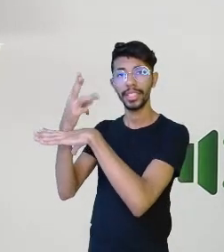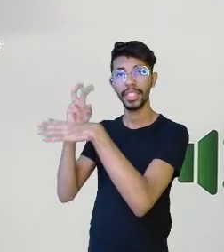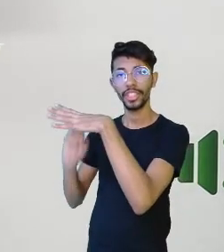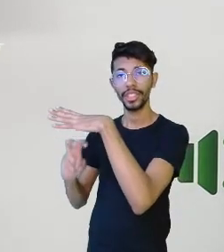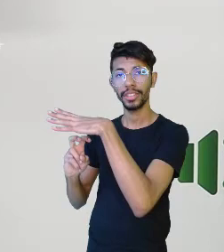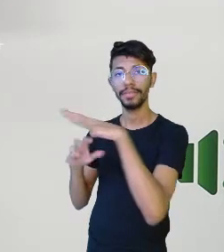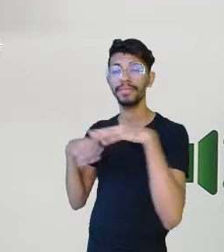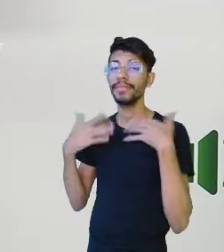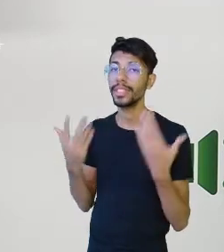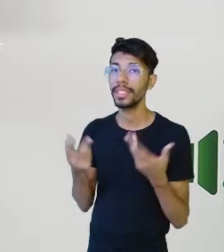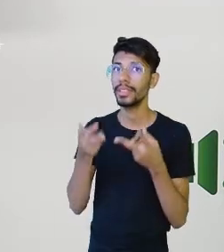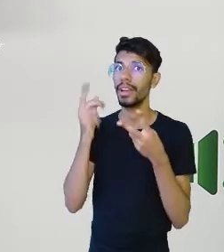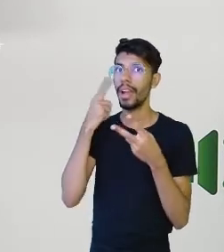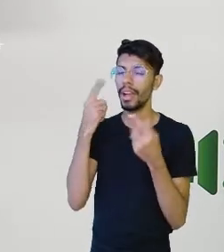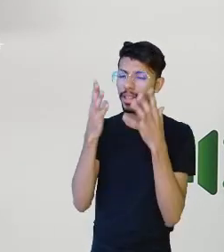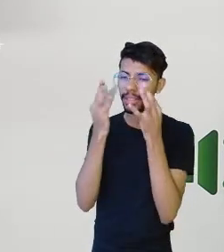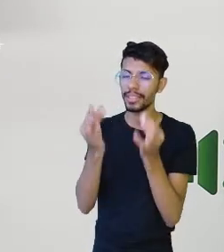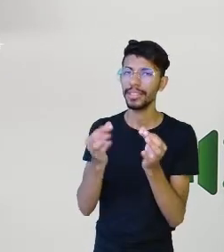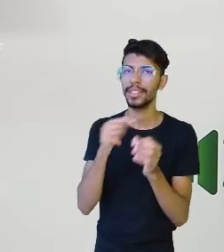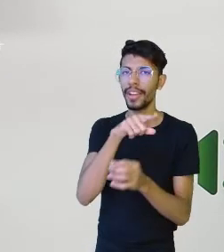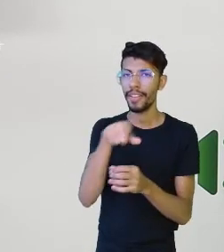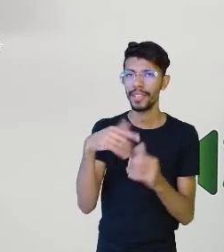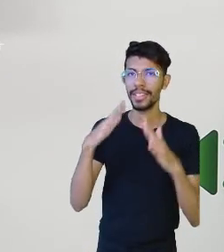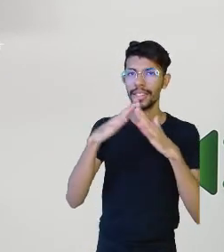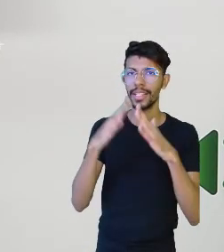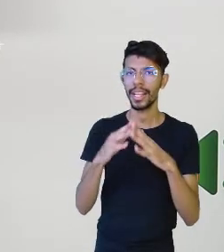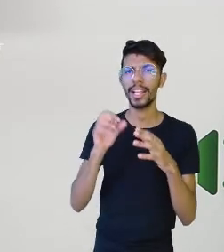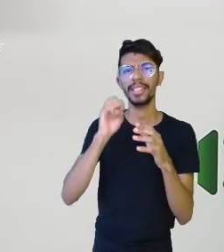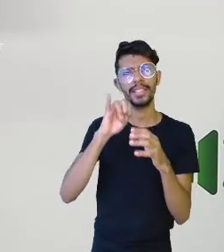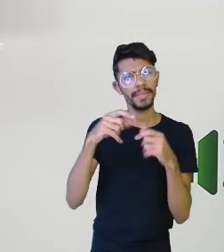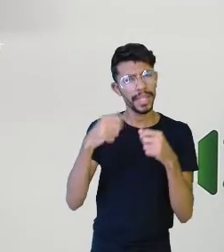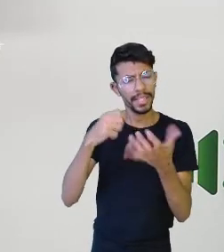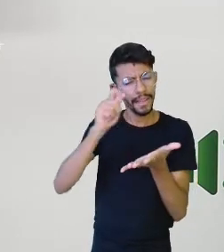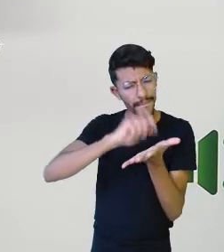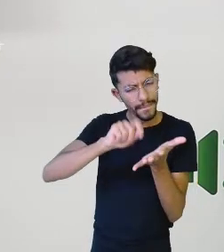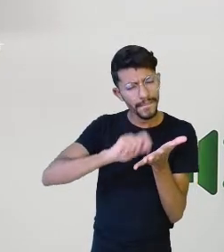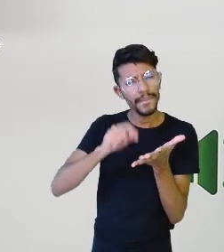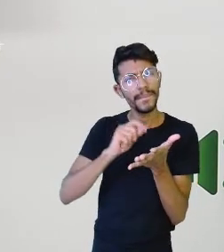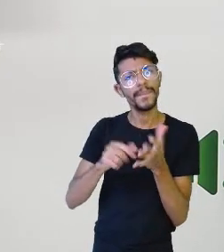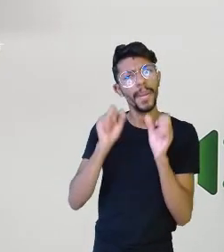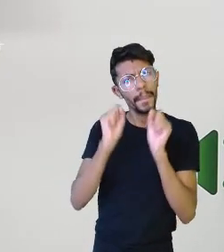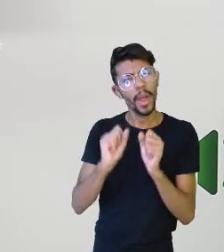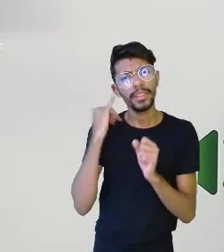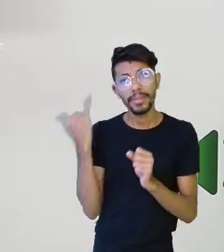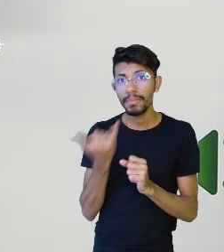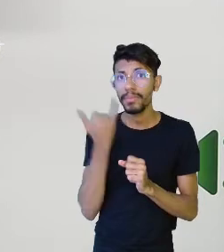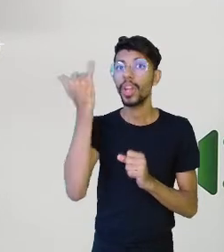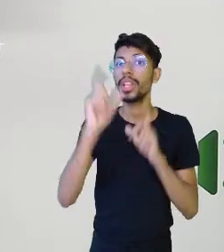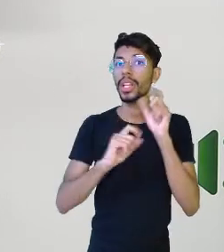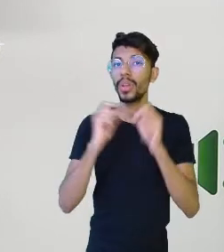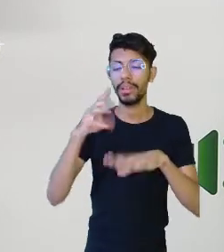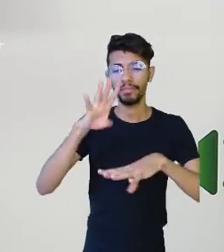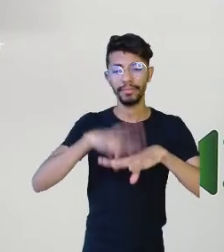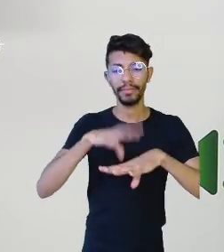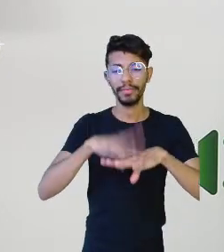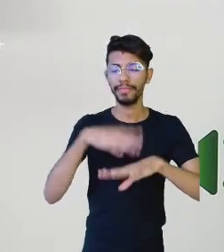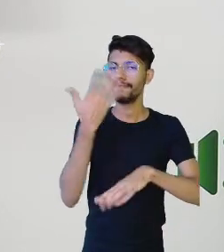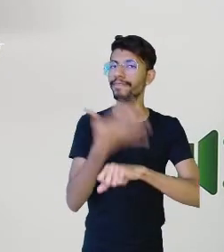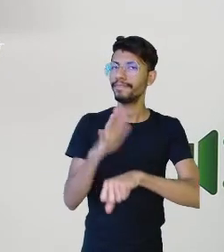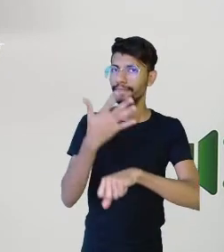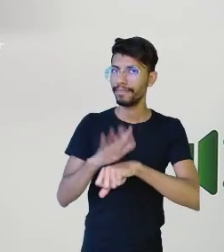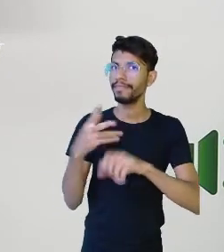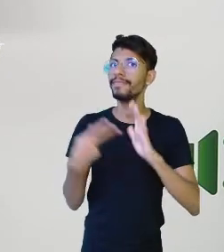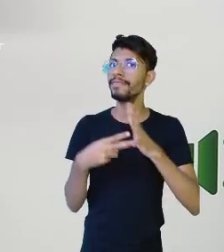em casa. Se for preciso, faz as anotações. É muito importante que matemática é